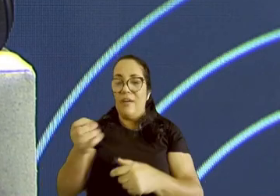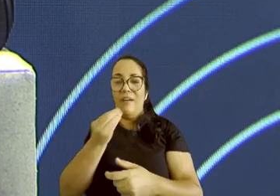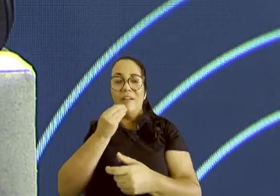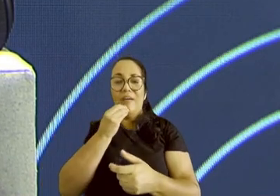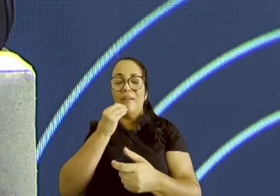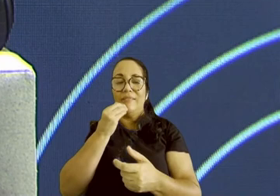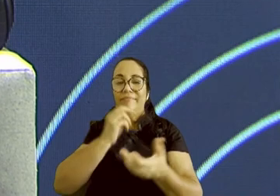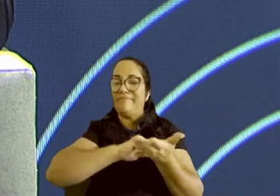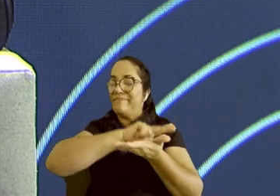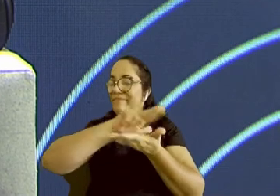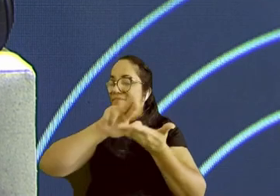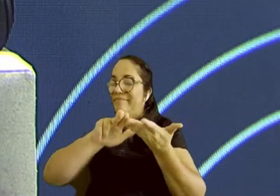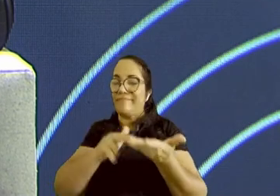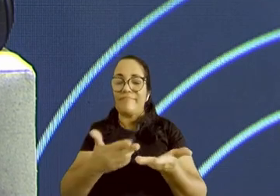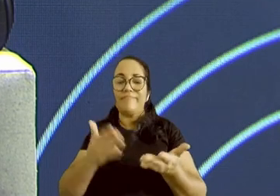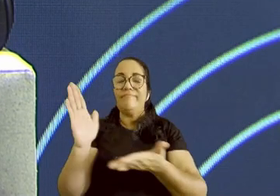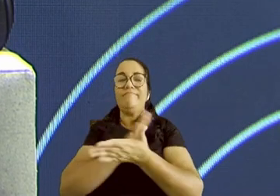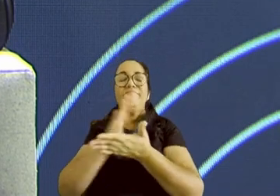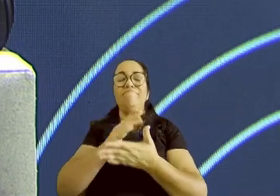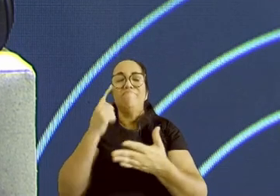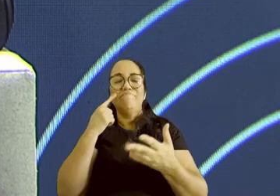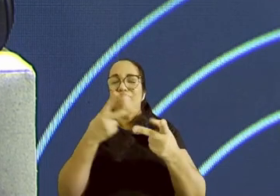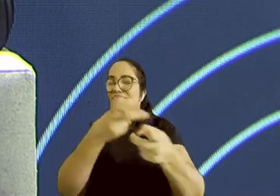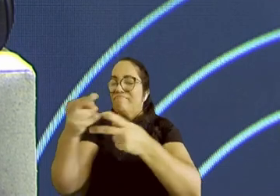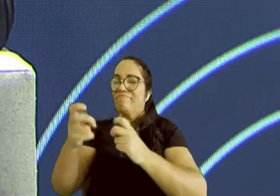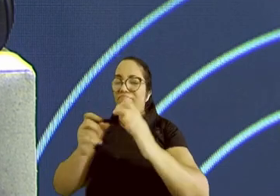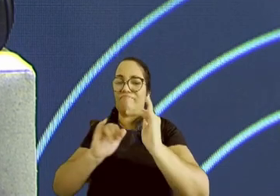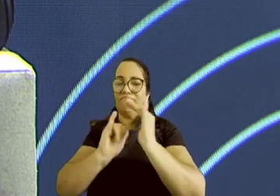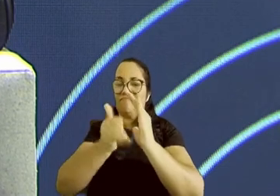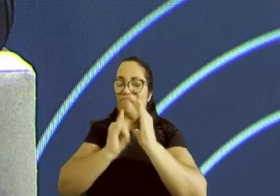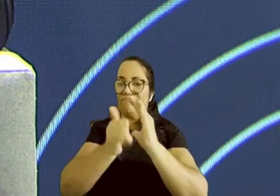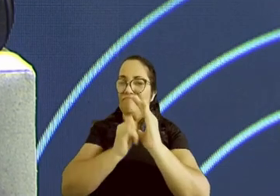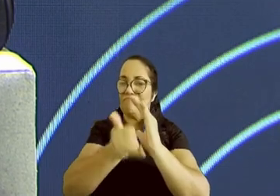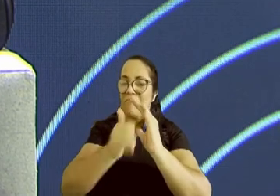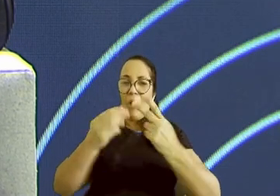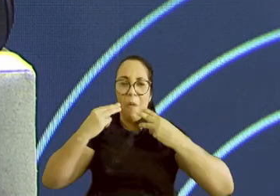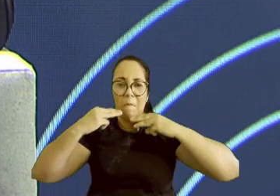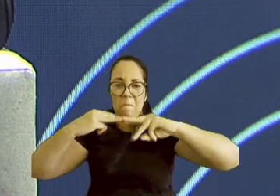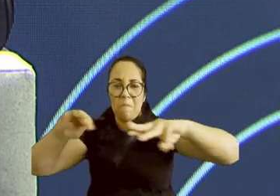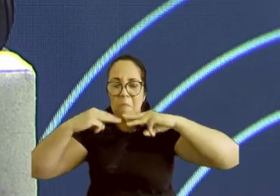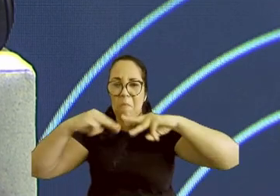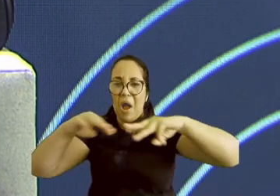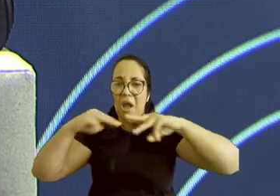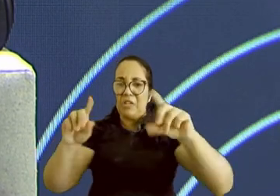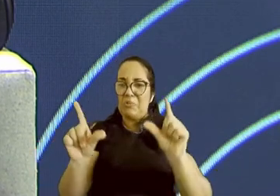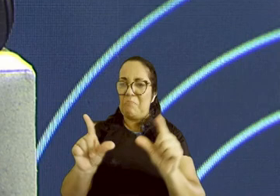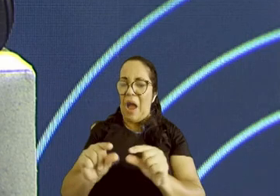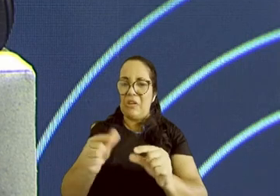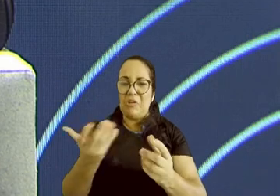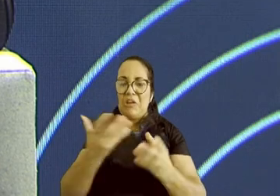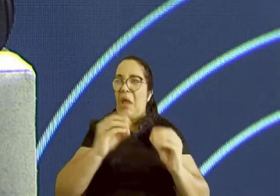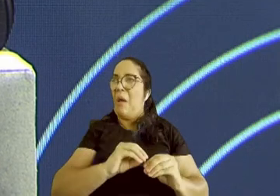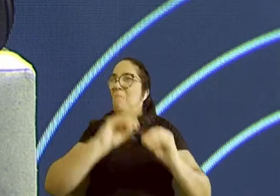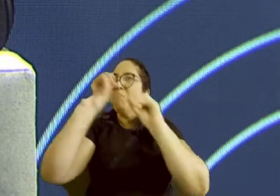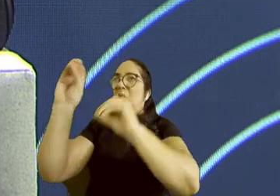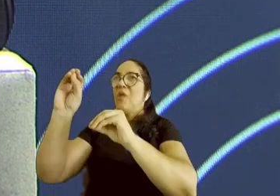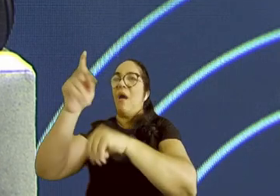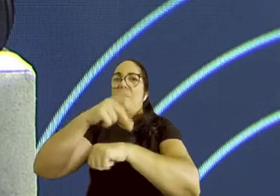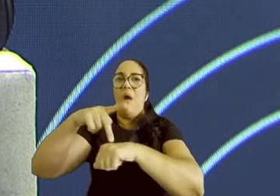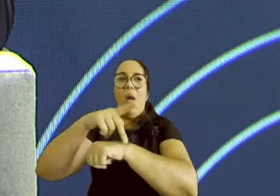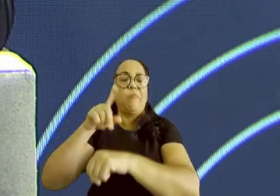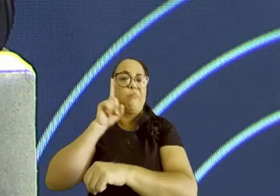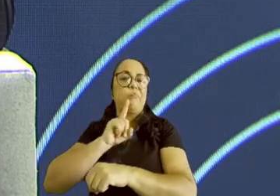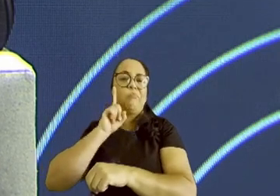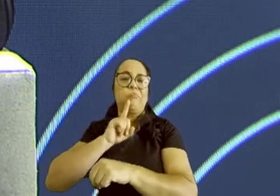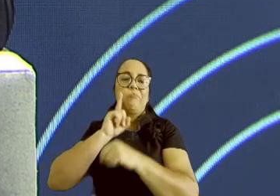vejo algumas startups ali com marketing ainda muito baixo já pensando em ir para fora latam Estados Unidos que é mais complexo ainda